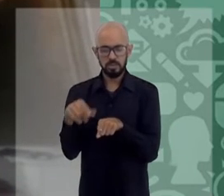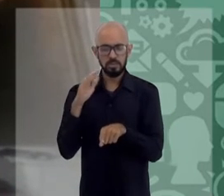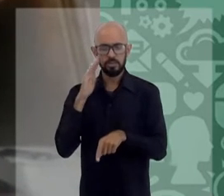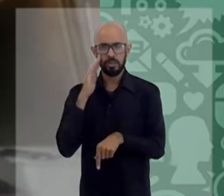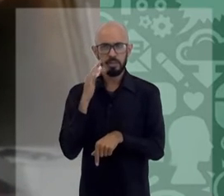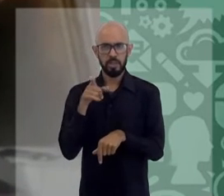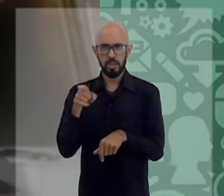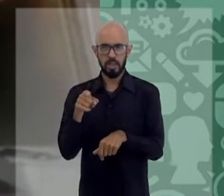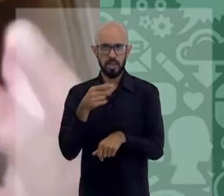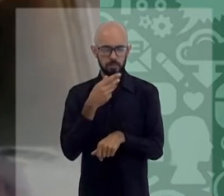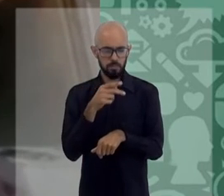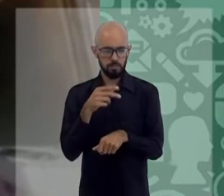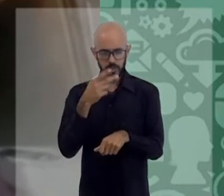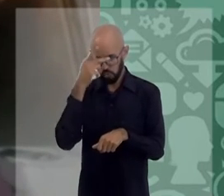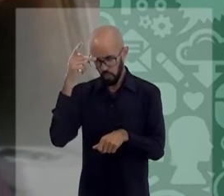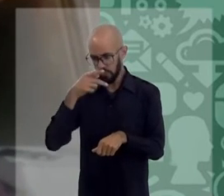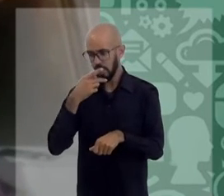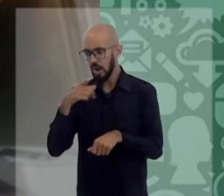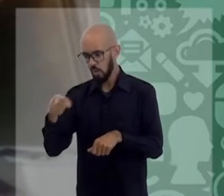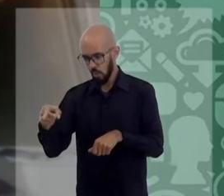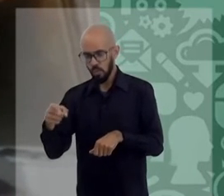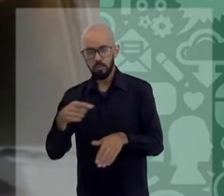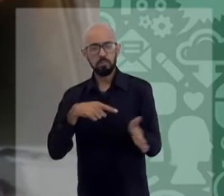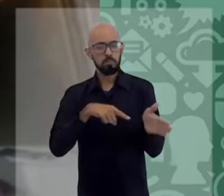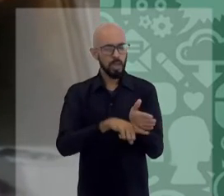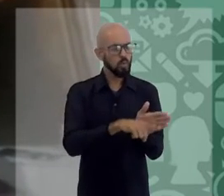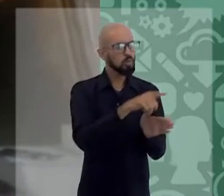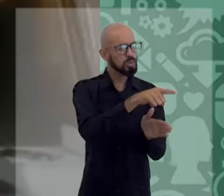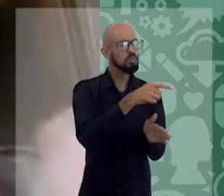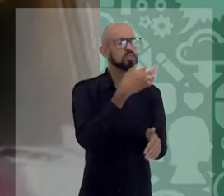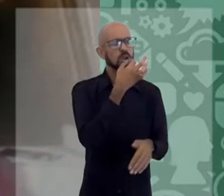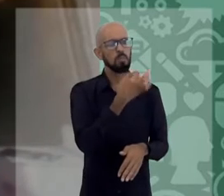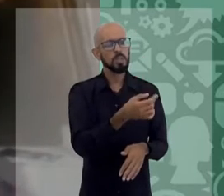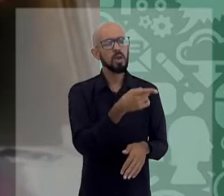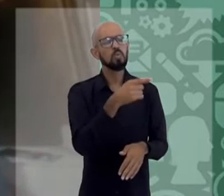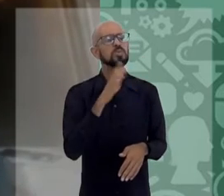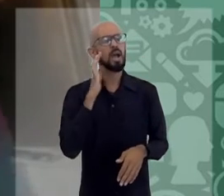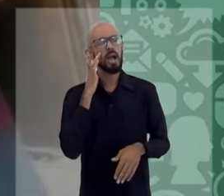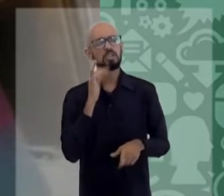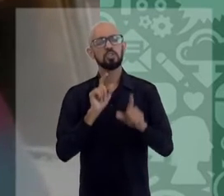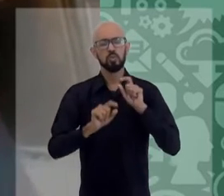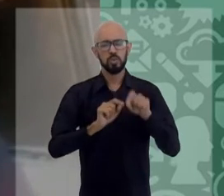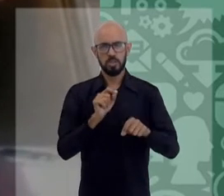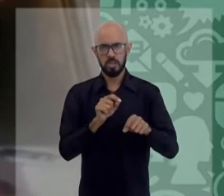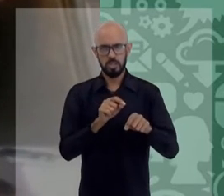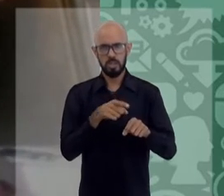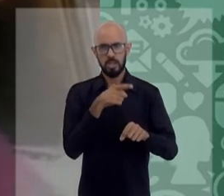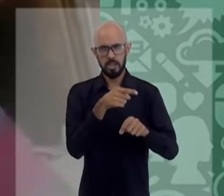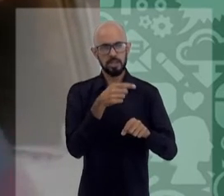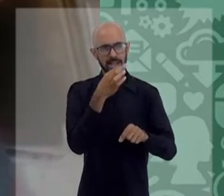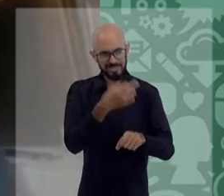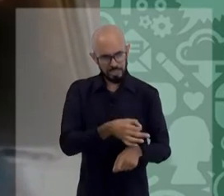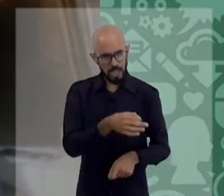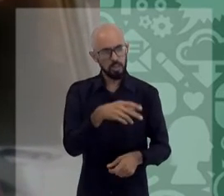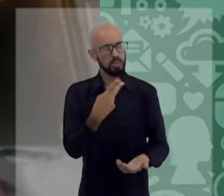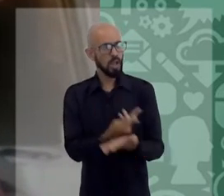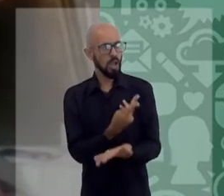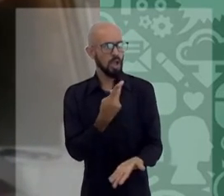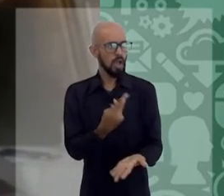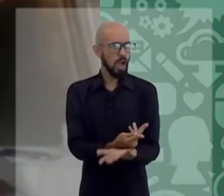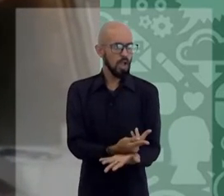pares. Você, olha, o candidato tal disse isso. Você vai nos seus pares, você. É isso mesmo? O que que você achou? Você acha que esse cara